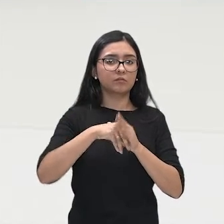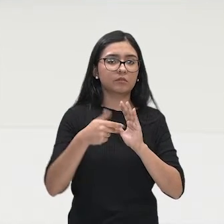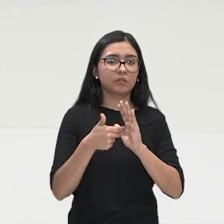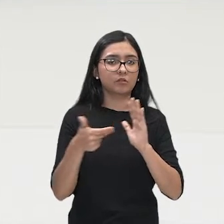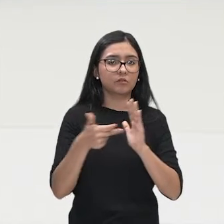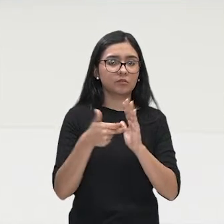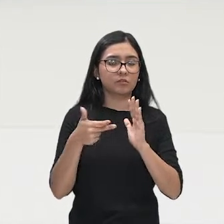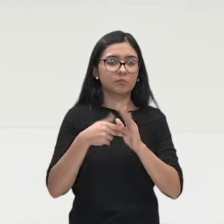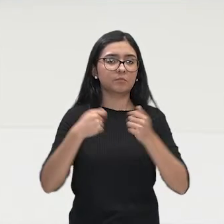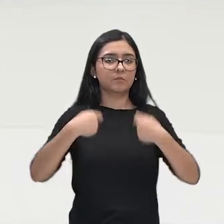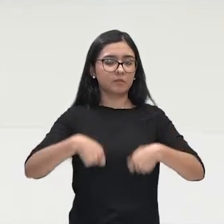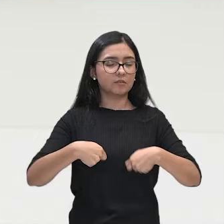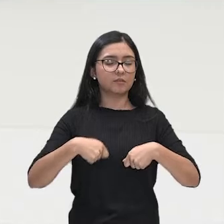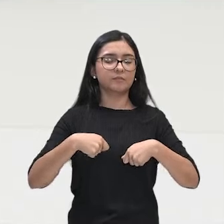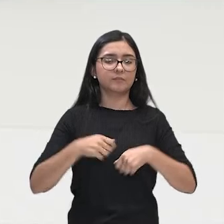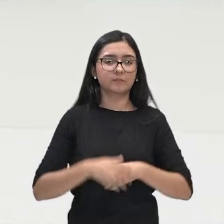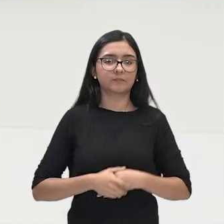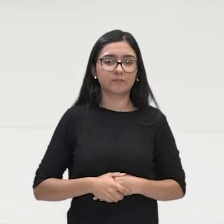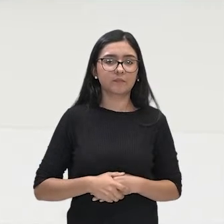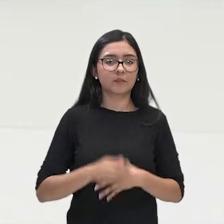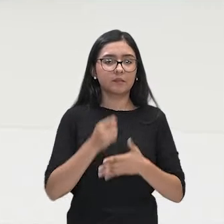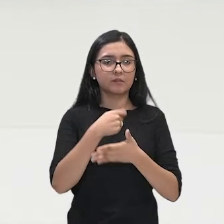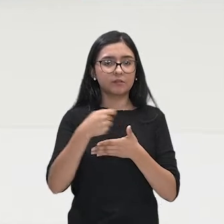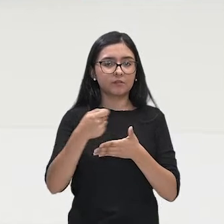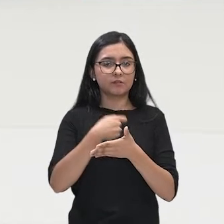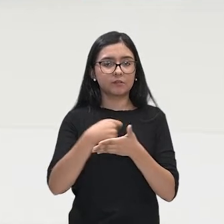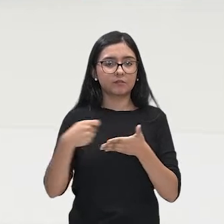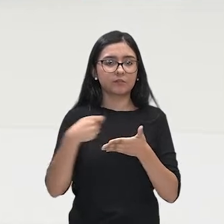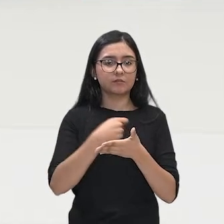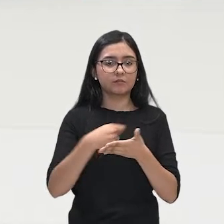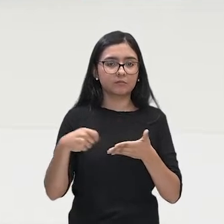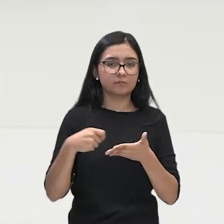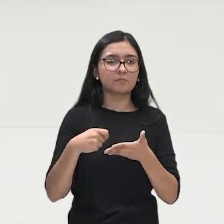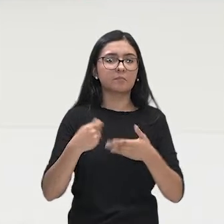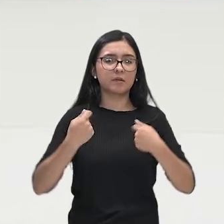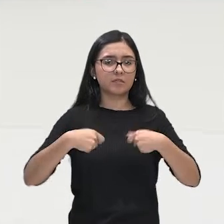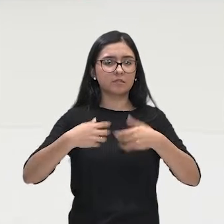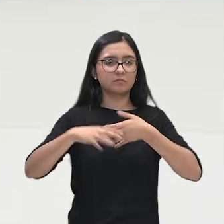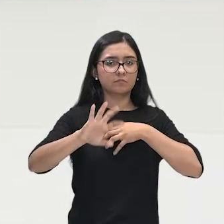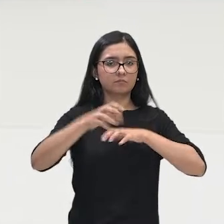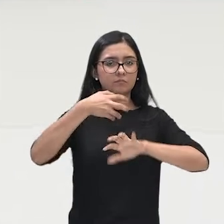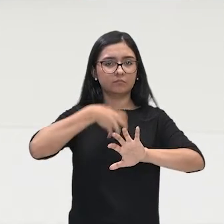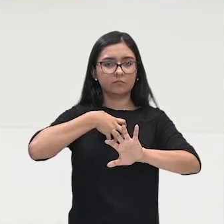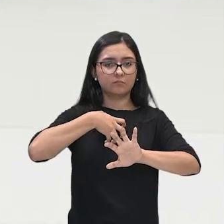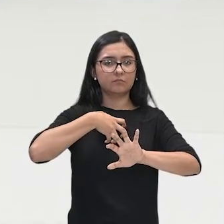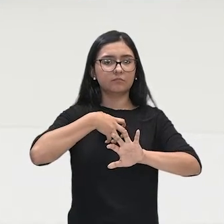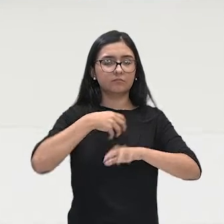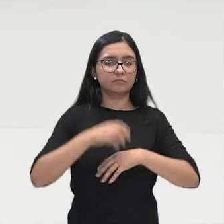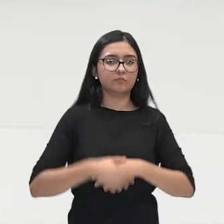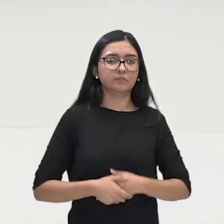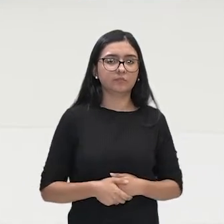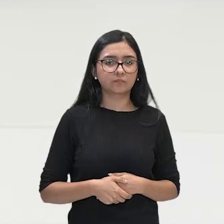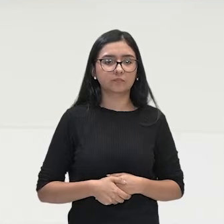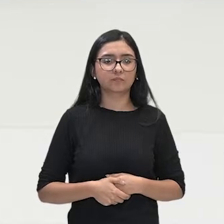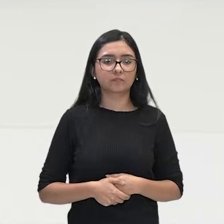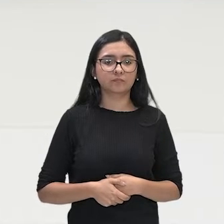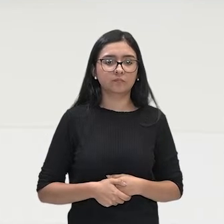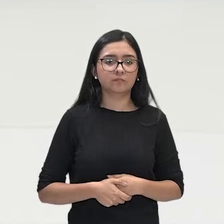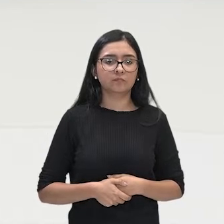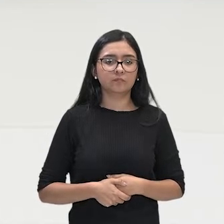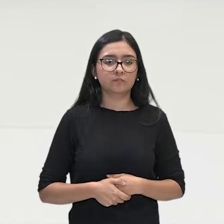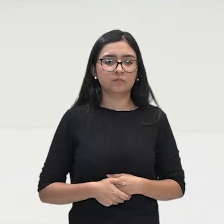que passar, escrever e se colocar, né, no lugar do outro, daquilo que